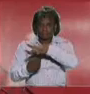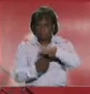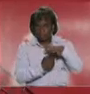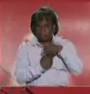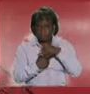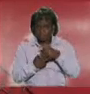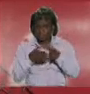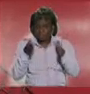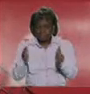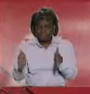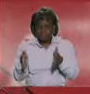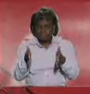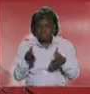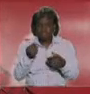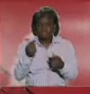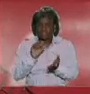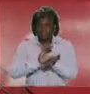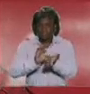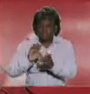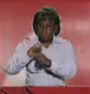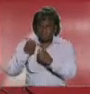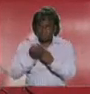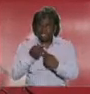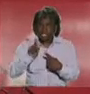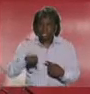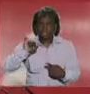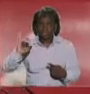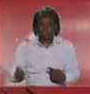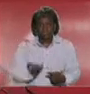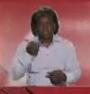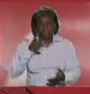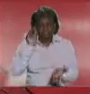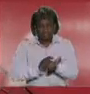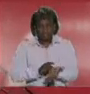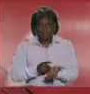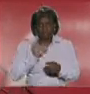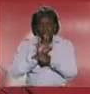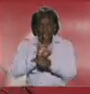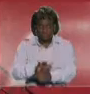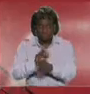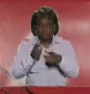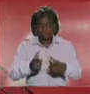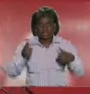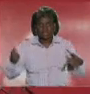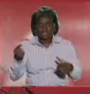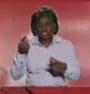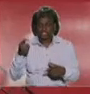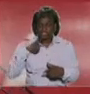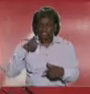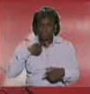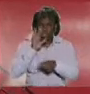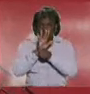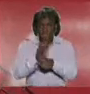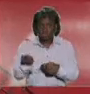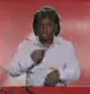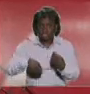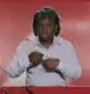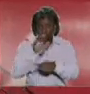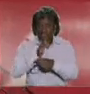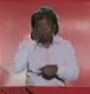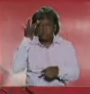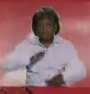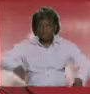área ambiental. Nessa lacuna, as finanças sociais despontam como uma oportunidade concreta e eficaz para ampliar o capital disponível